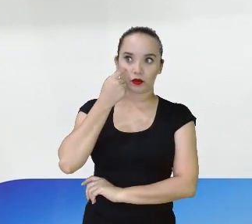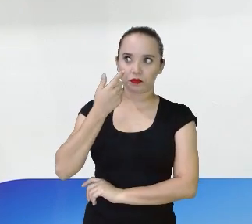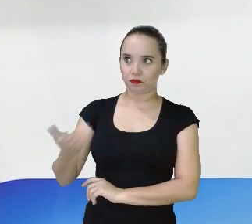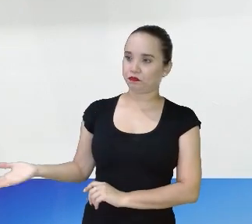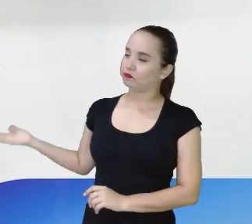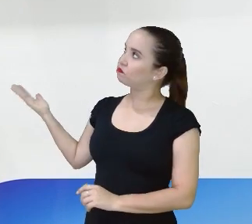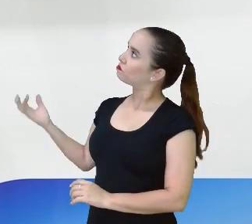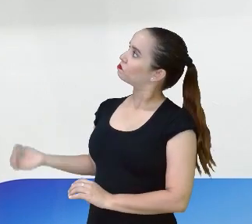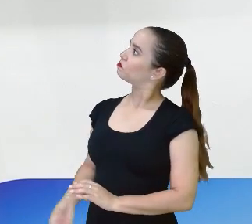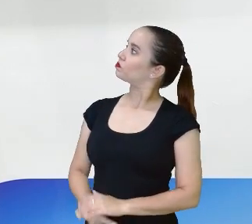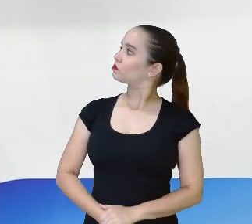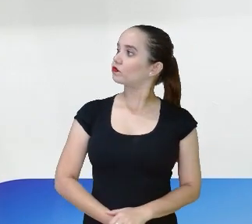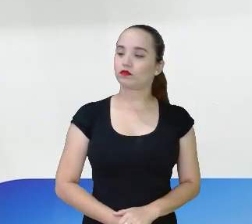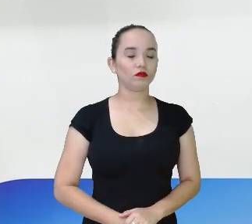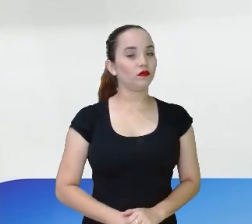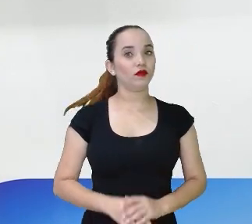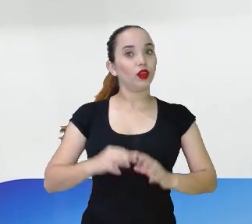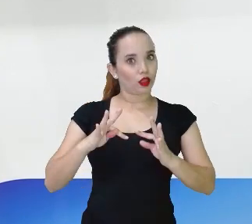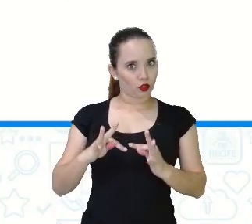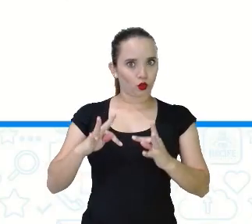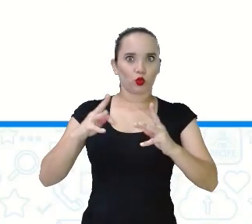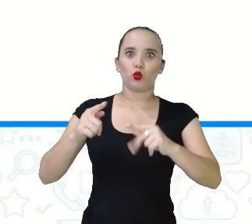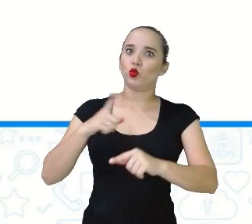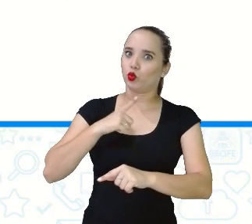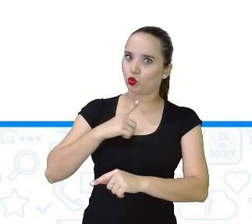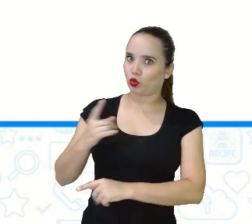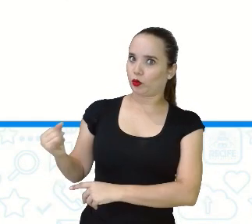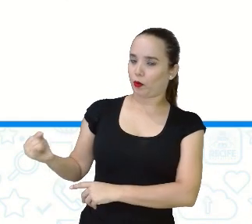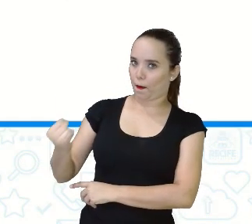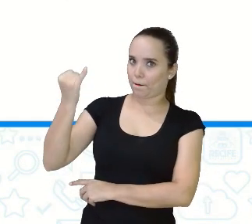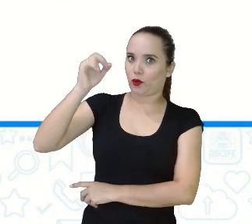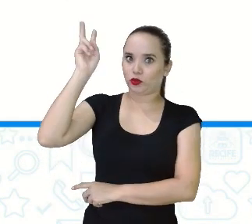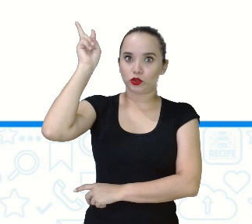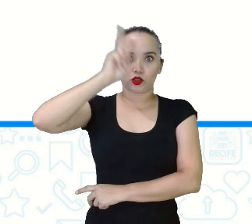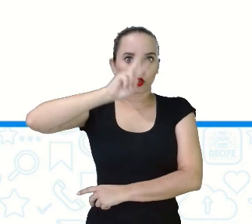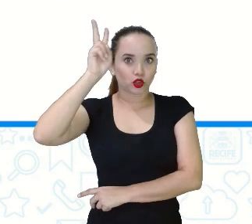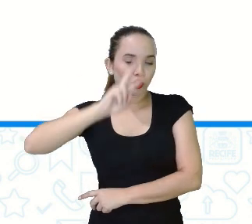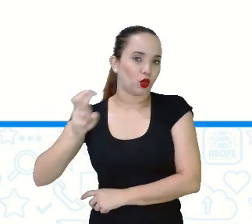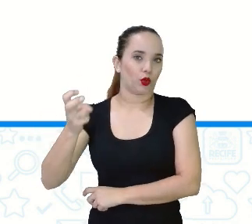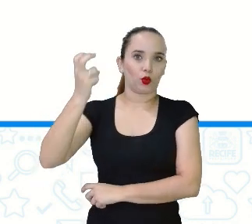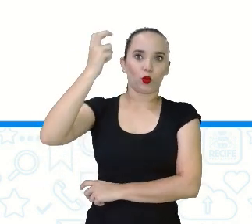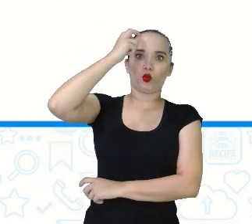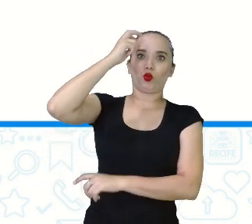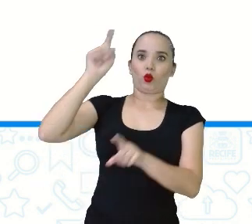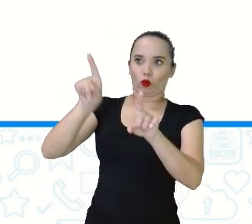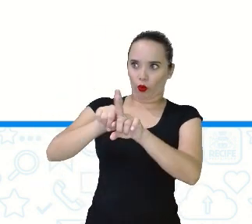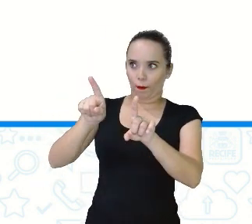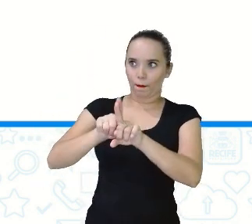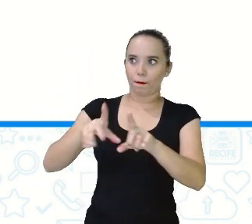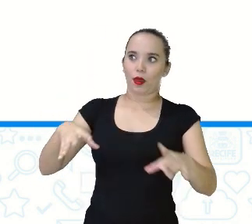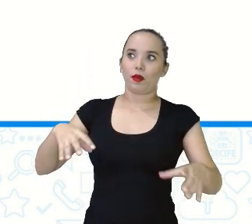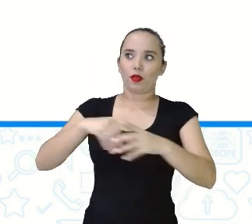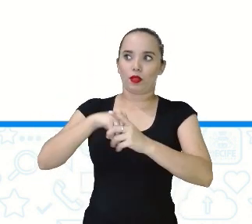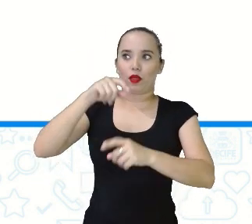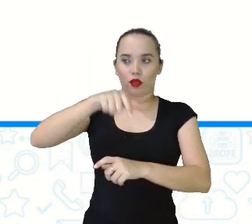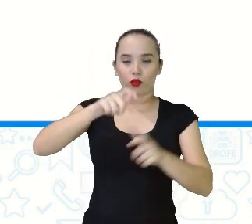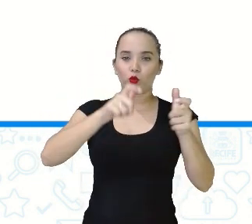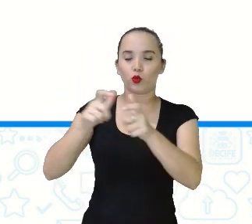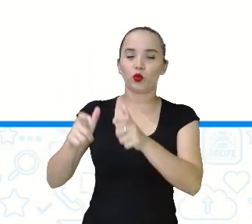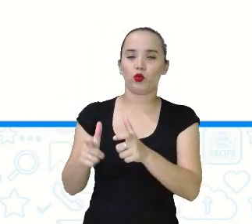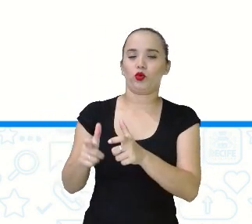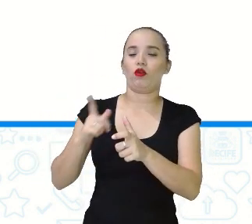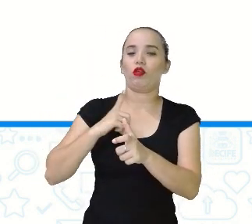É tudo que possui importância histórica e cultural para um lugar, como a arquitetura, as